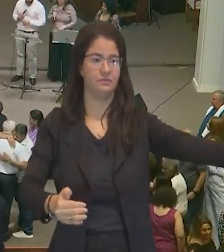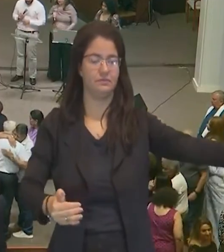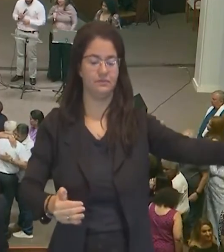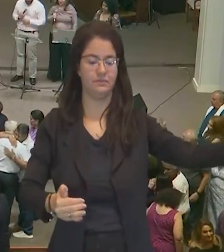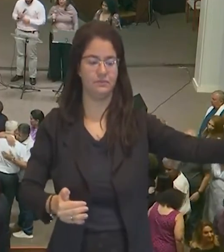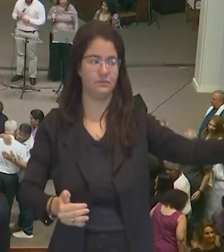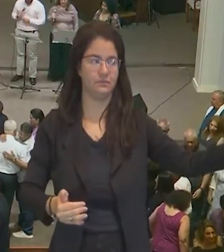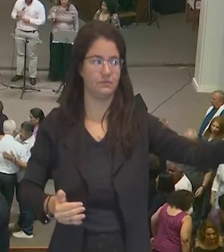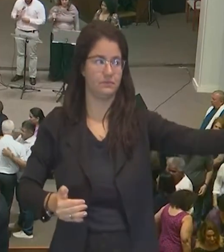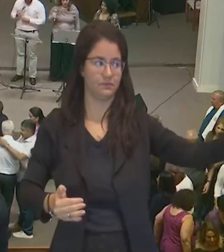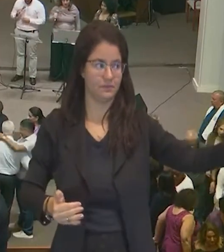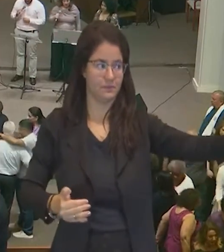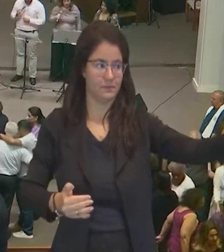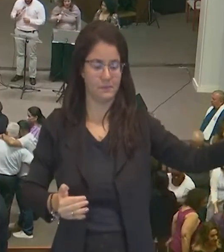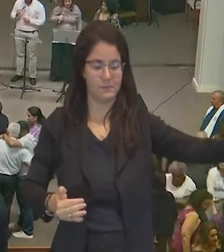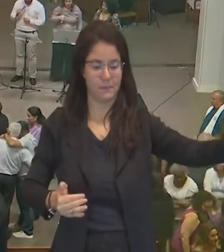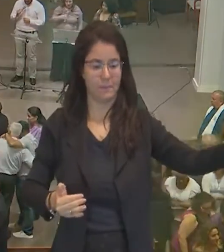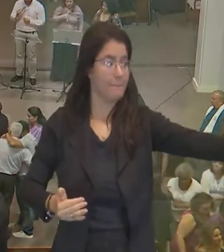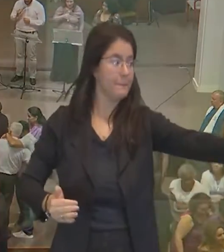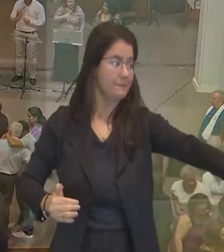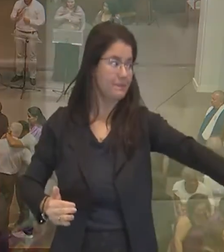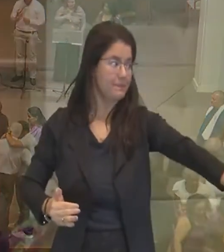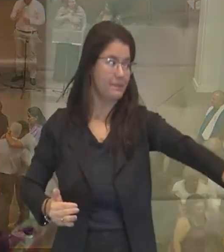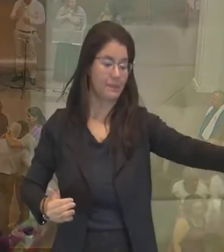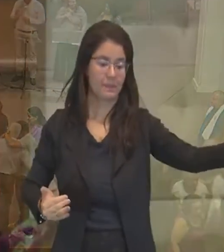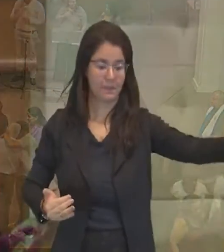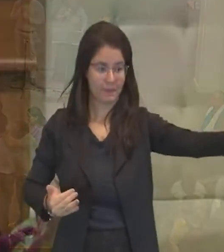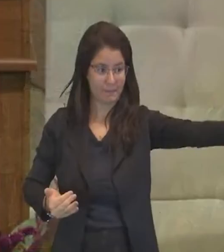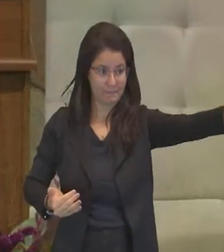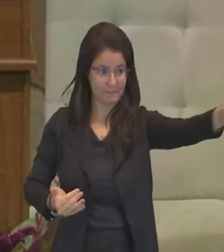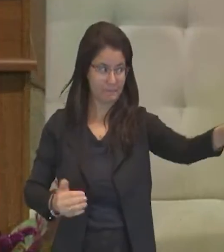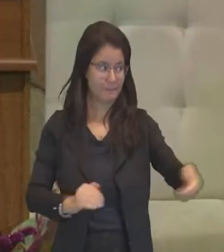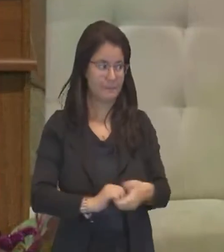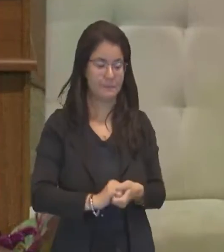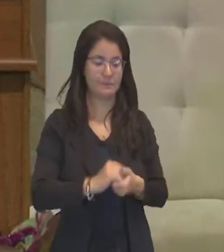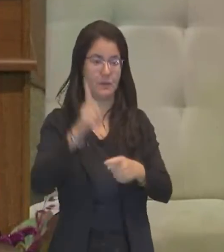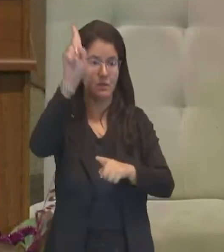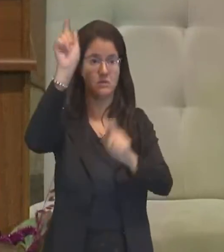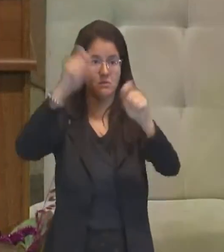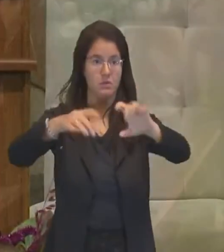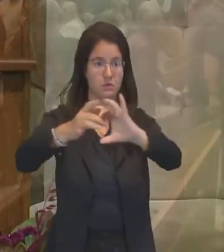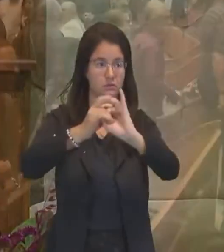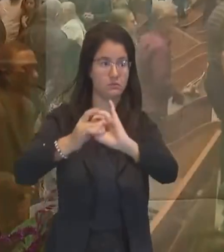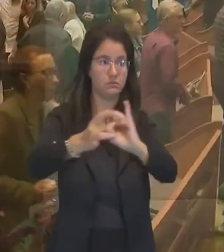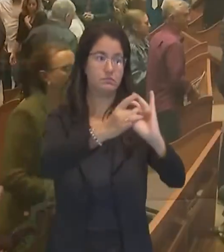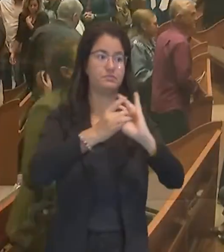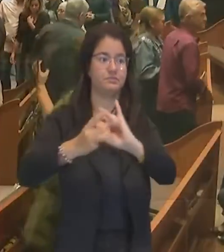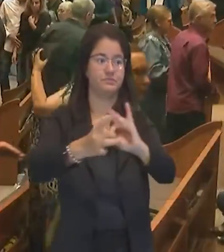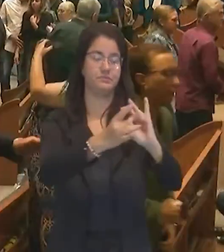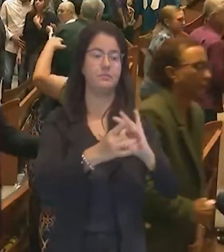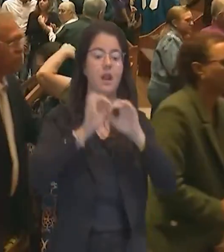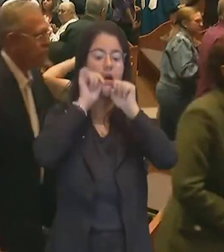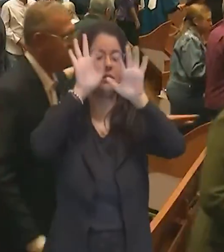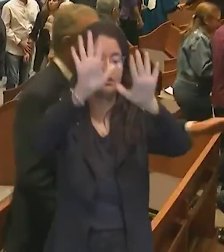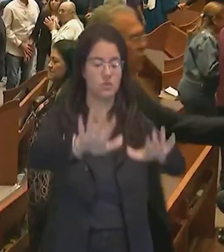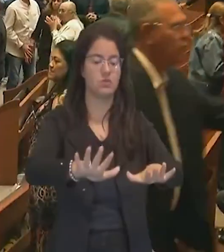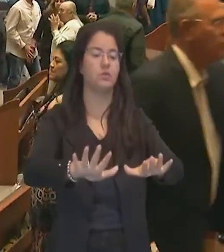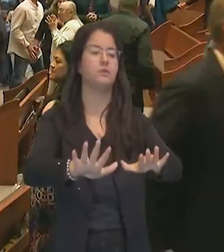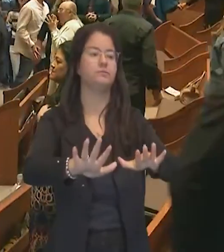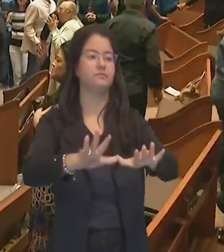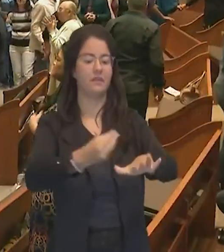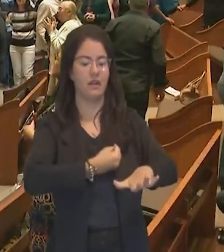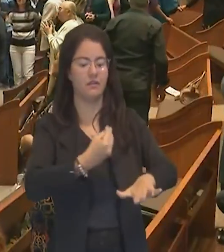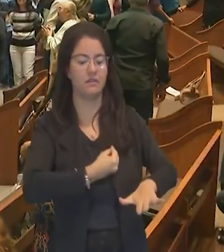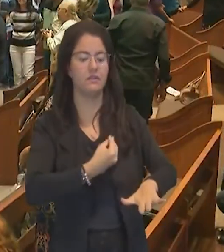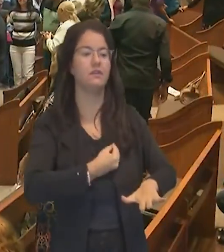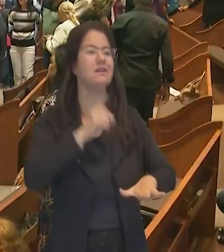Jesus esteja com a vida de vocês, que vocês provem o melhor de Deus para a vida de vocês. Deus tem